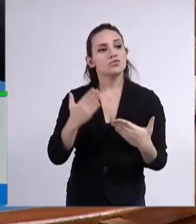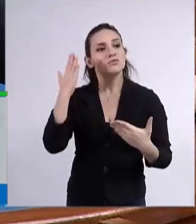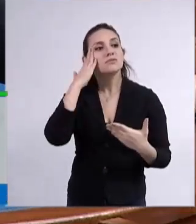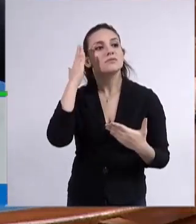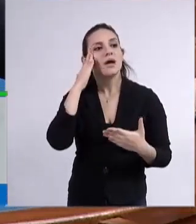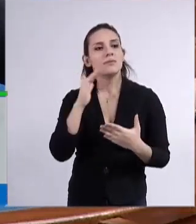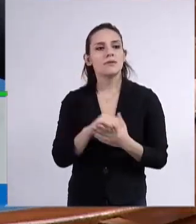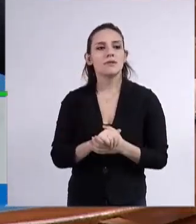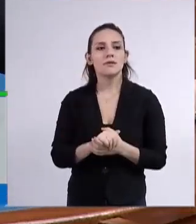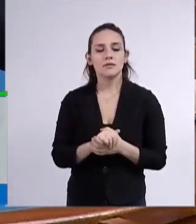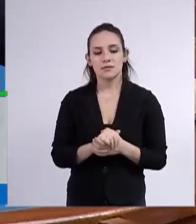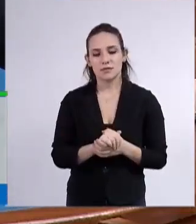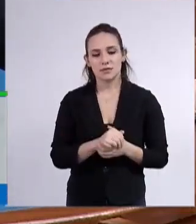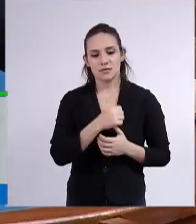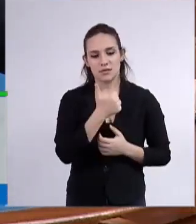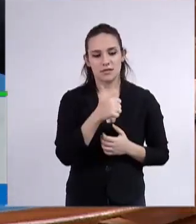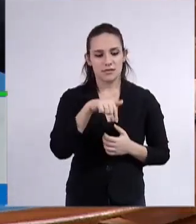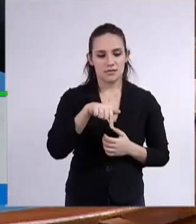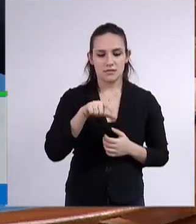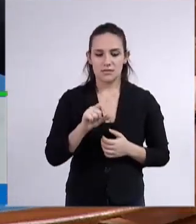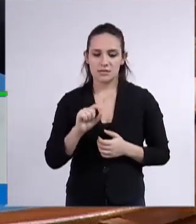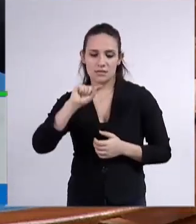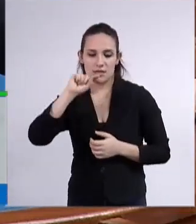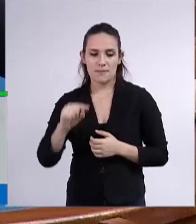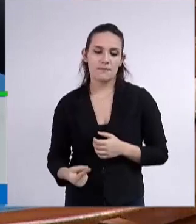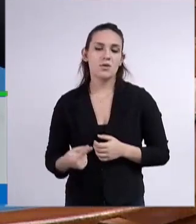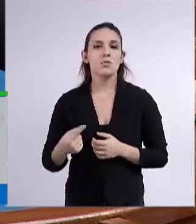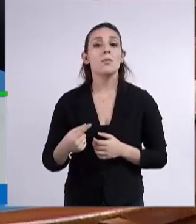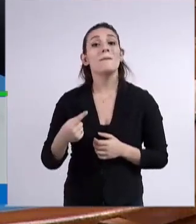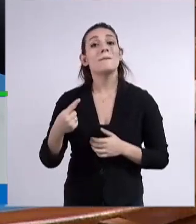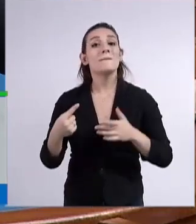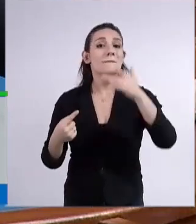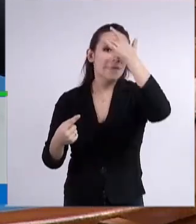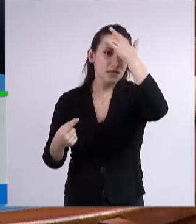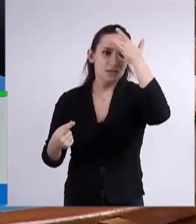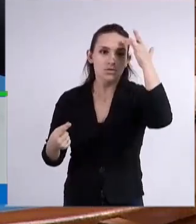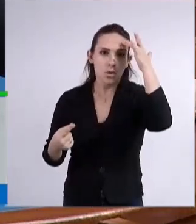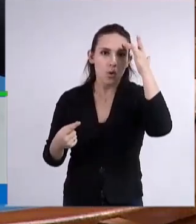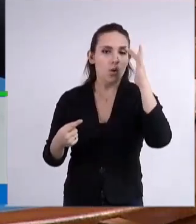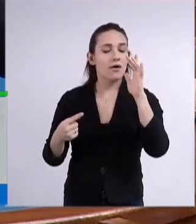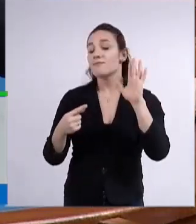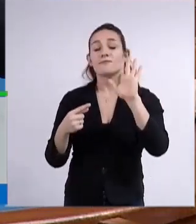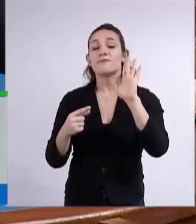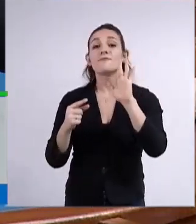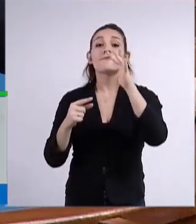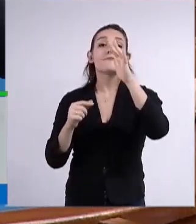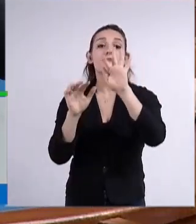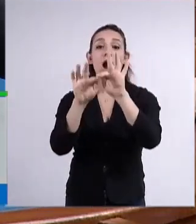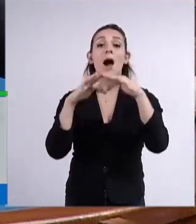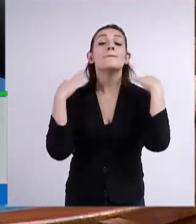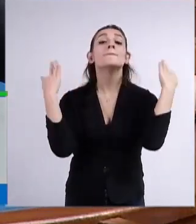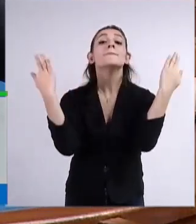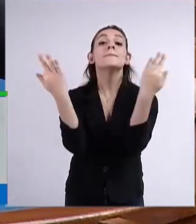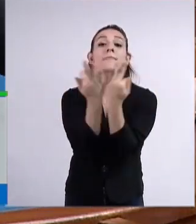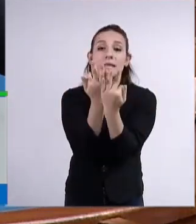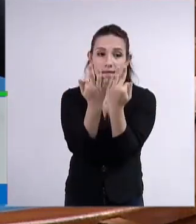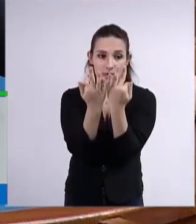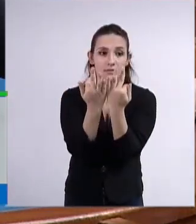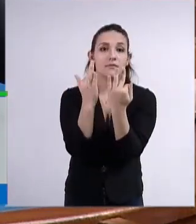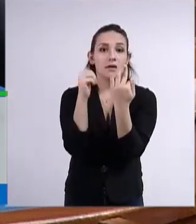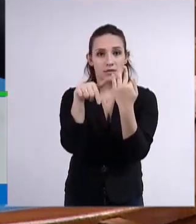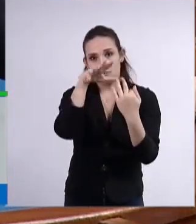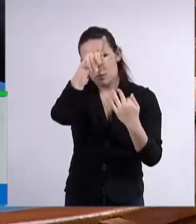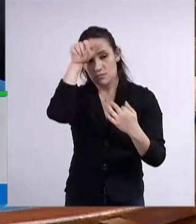que 170 mil consumidores, aliás, 170 mil famílias de consumidores